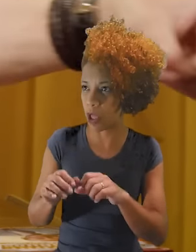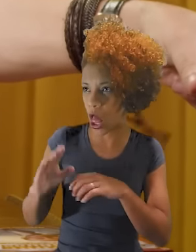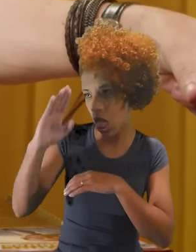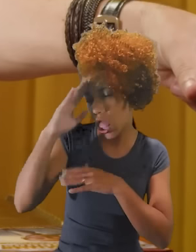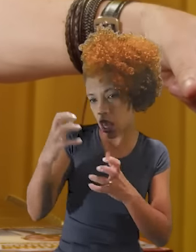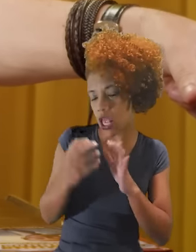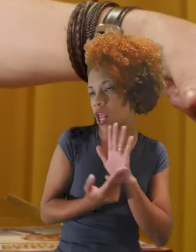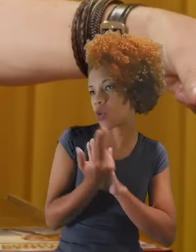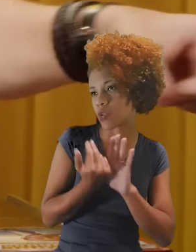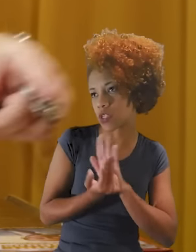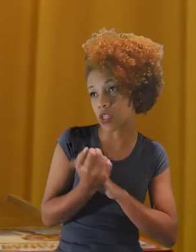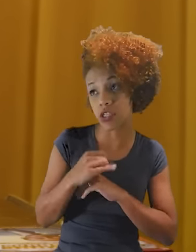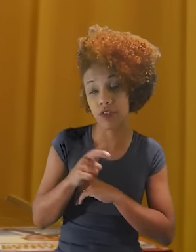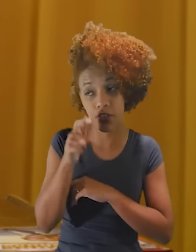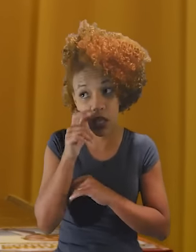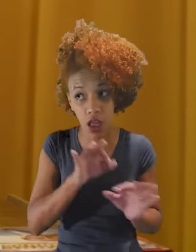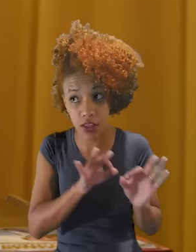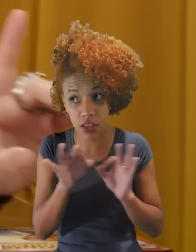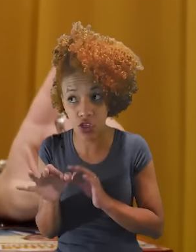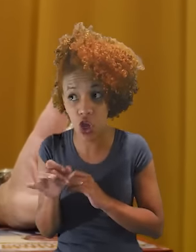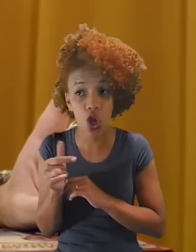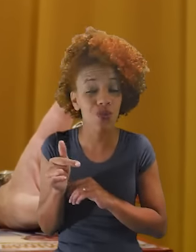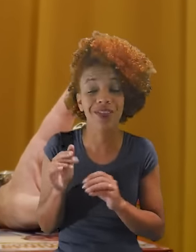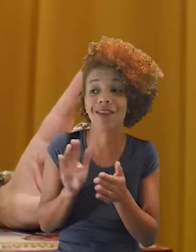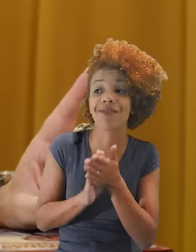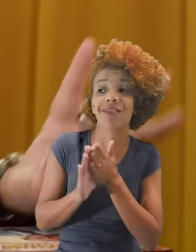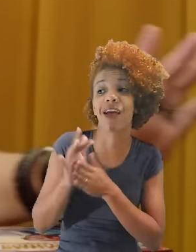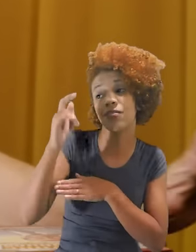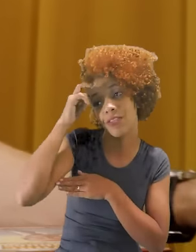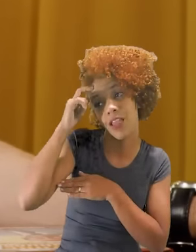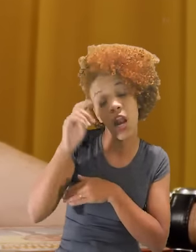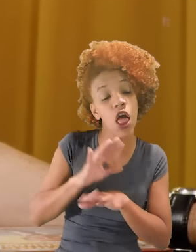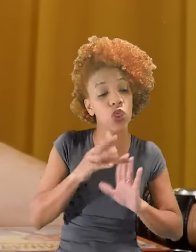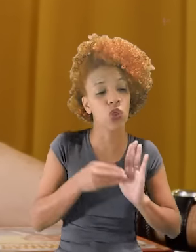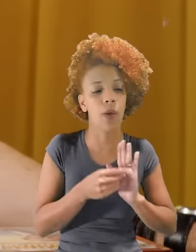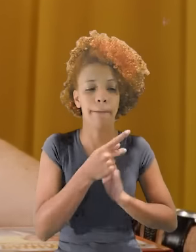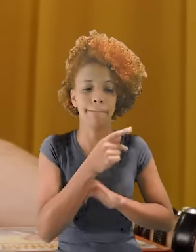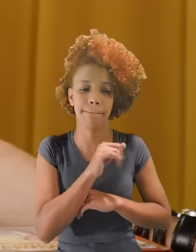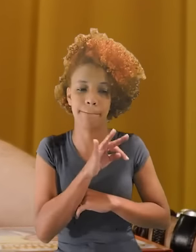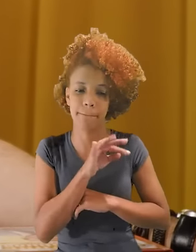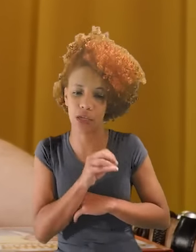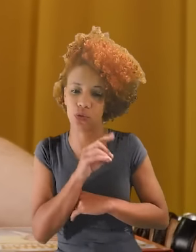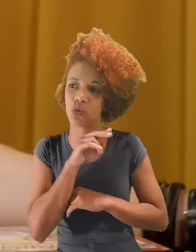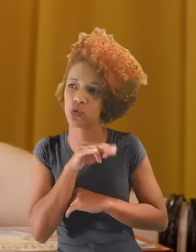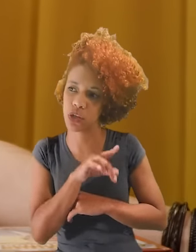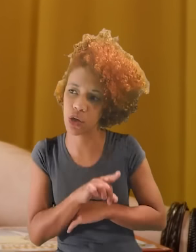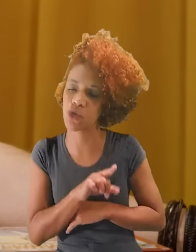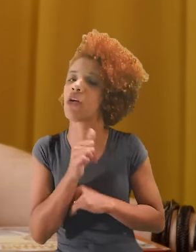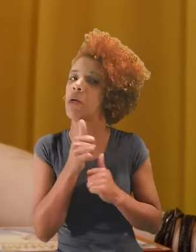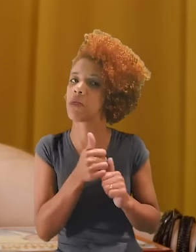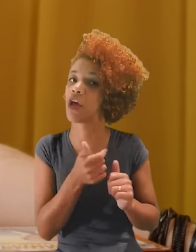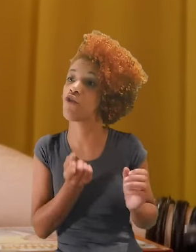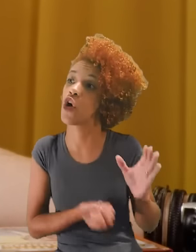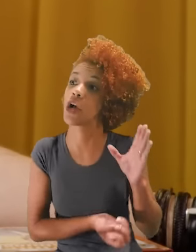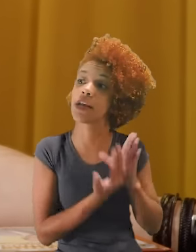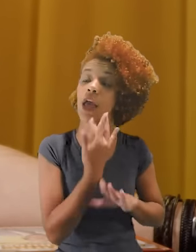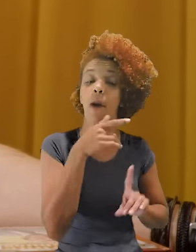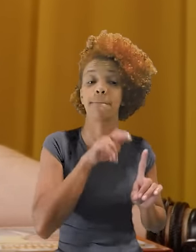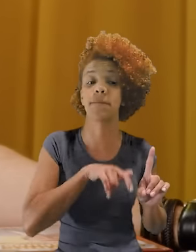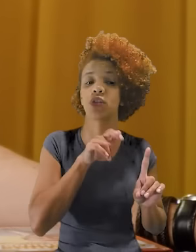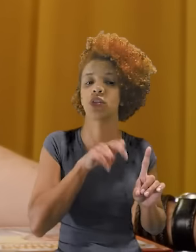exército queria esses desenhos, se você assistir, você vai ver, não tem nenhum do Mickey. Era o Pato Donald. Ele falou, beleza. Eu vou criar, então, um antagonista aí. Vou